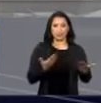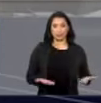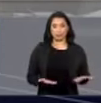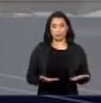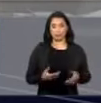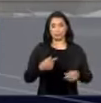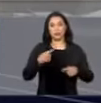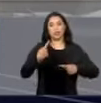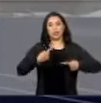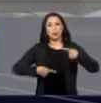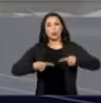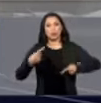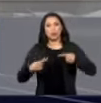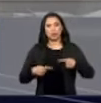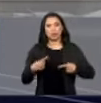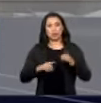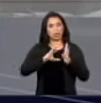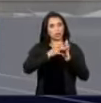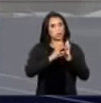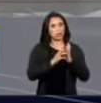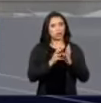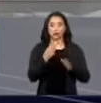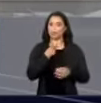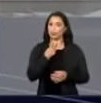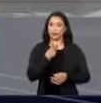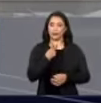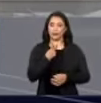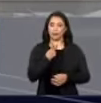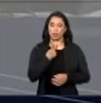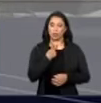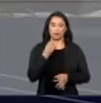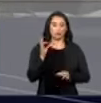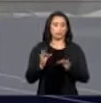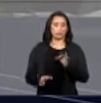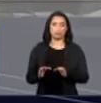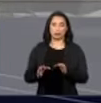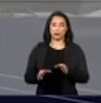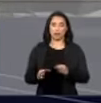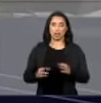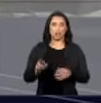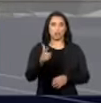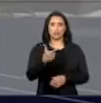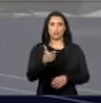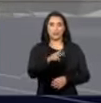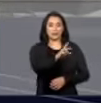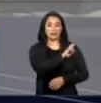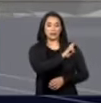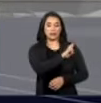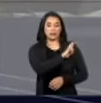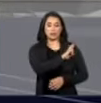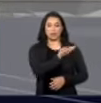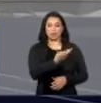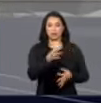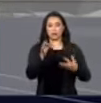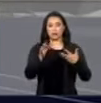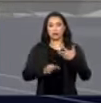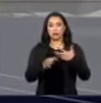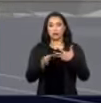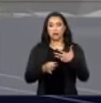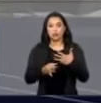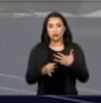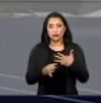política partidária, até porque é proibido no Poder Judiciário, nem é nosso papel. A política se faz pelos poderes políticos e na